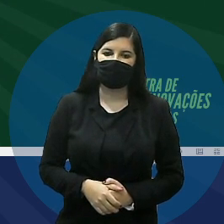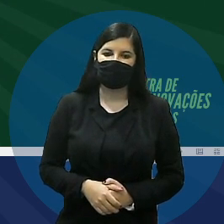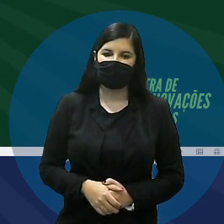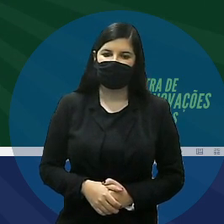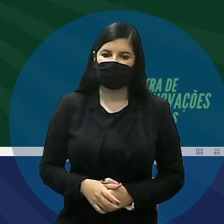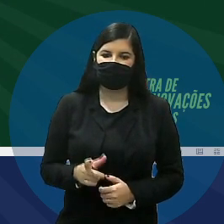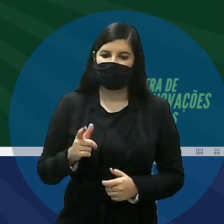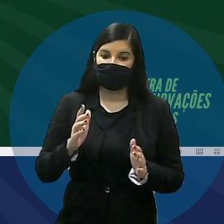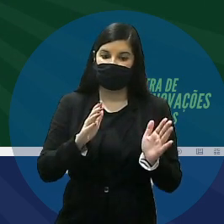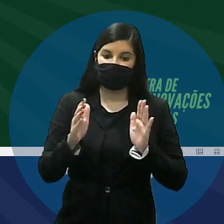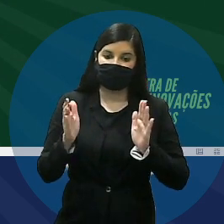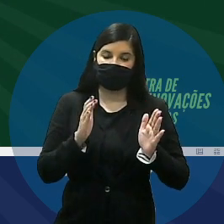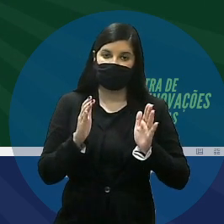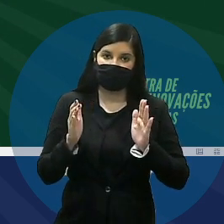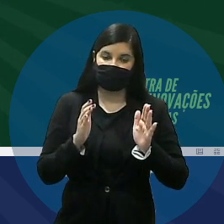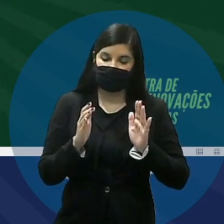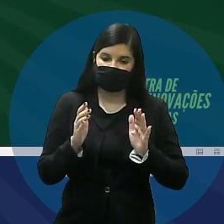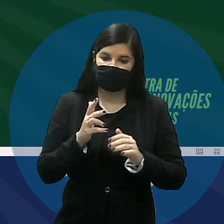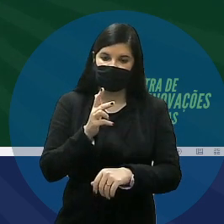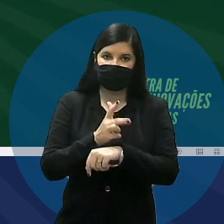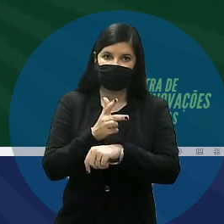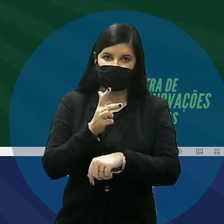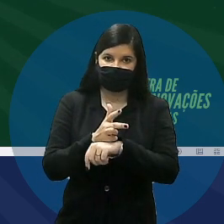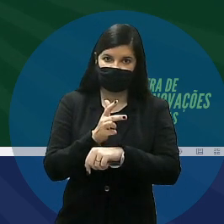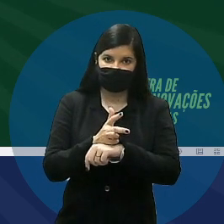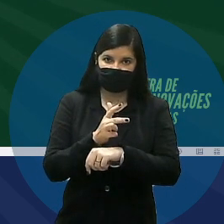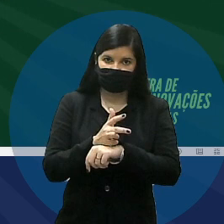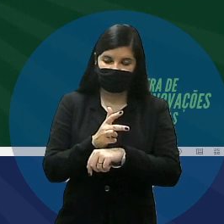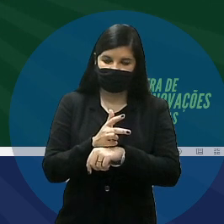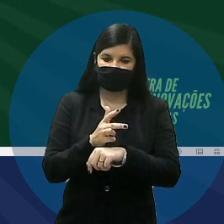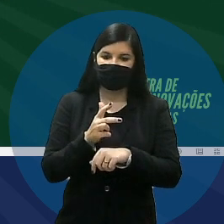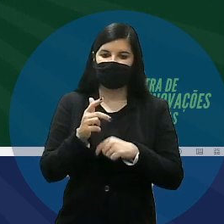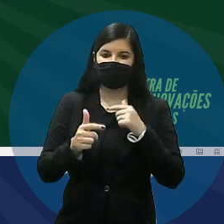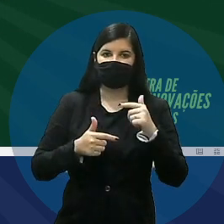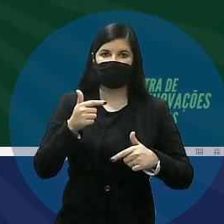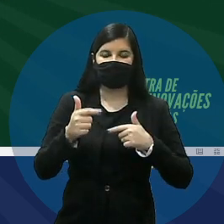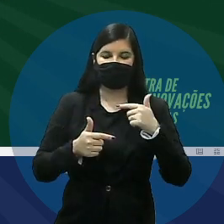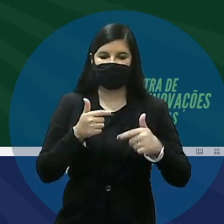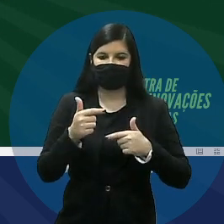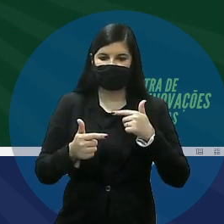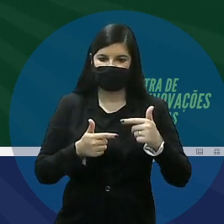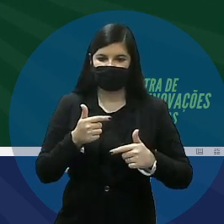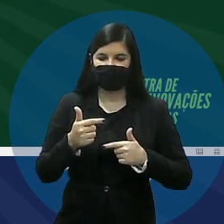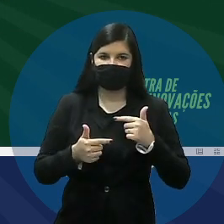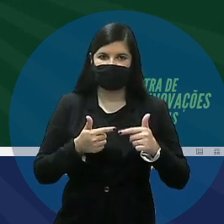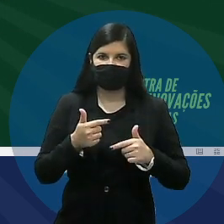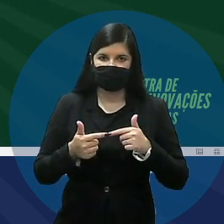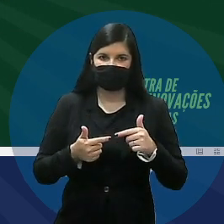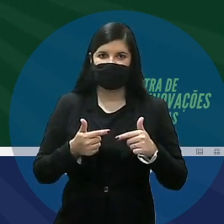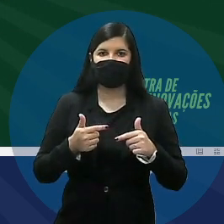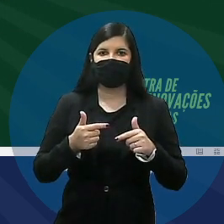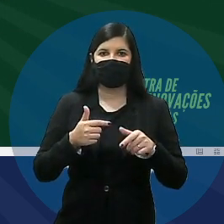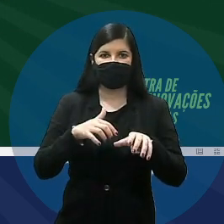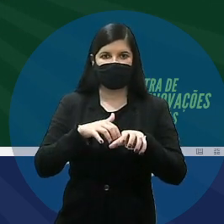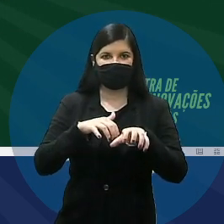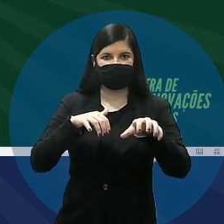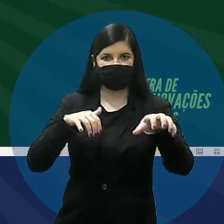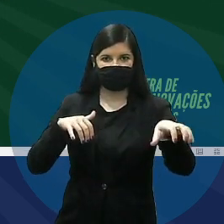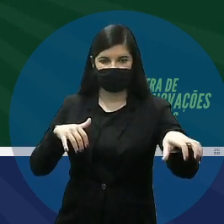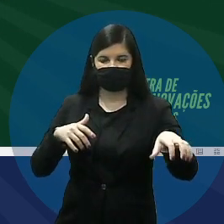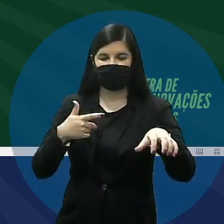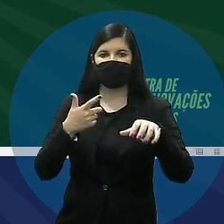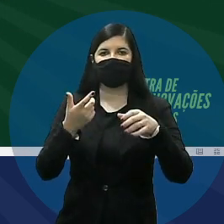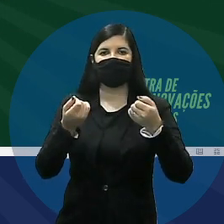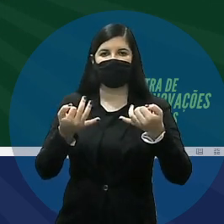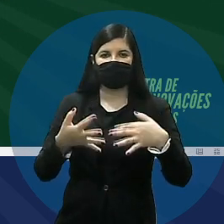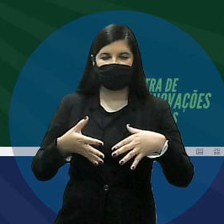Esse momento do videoaula, como a gente estava trabalhando do global, a questão das bacias